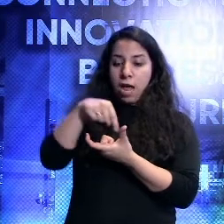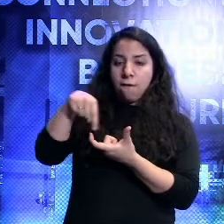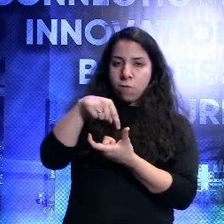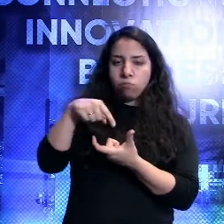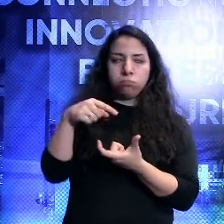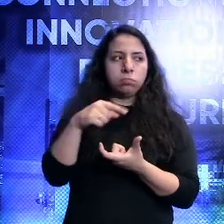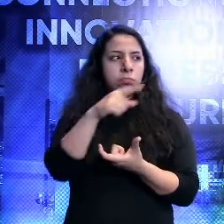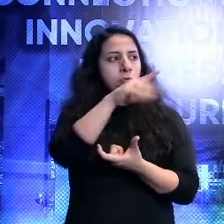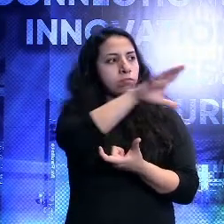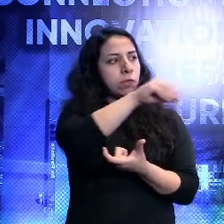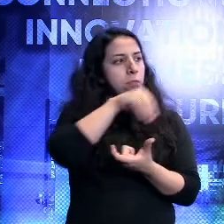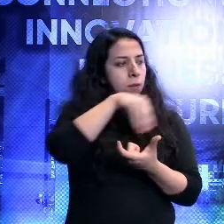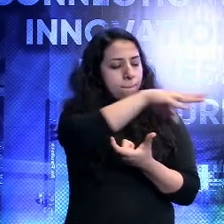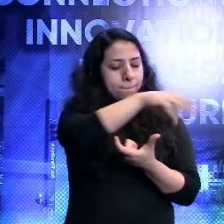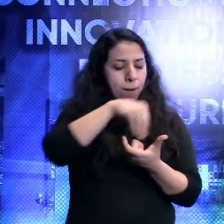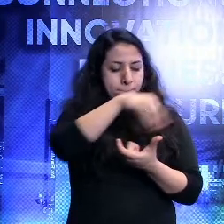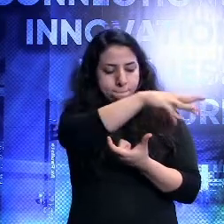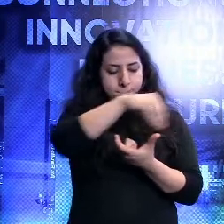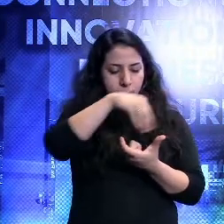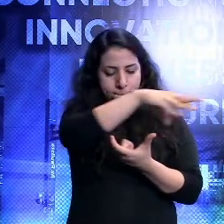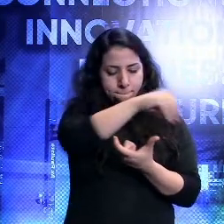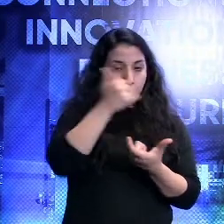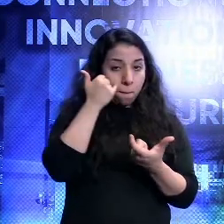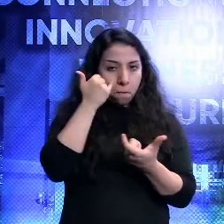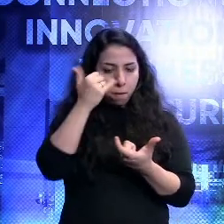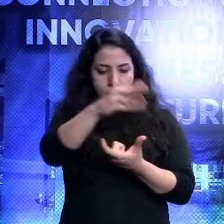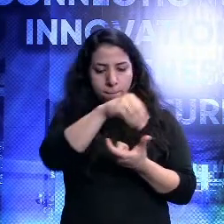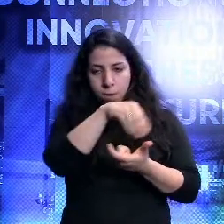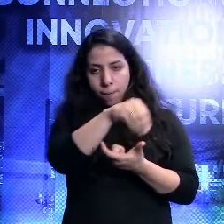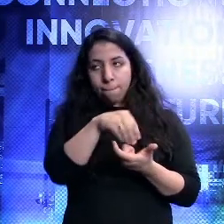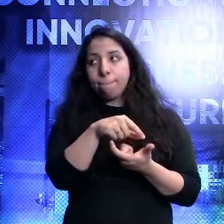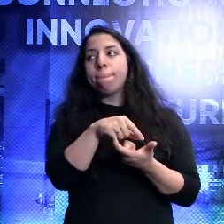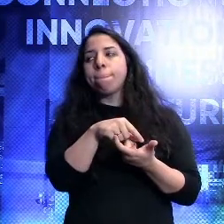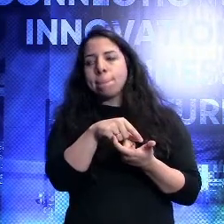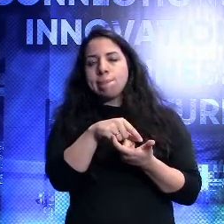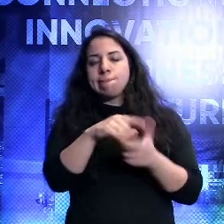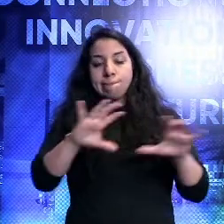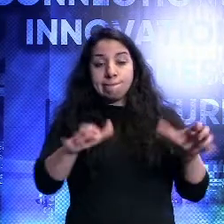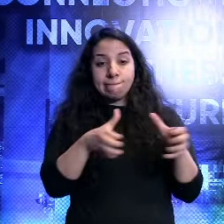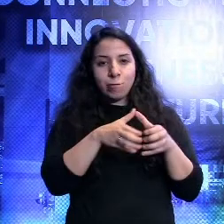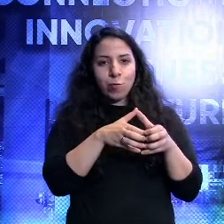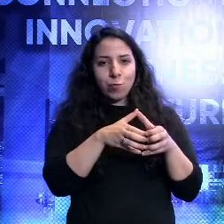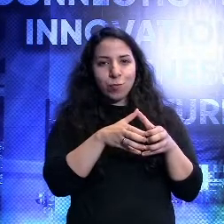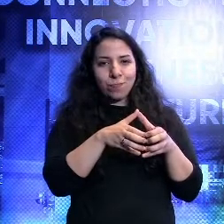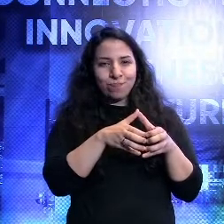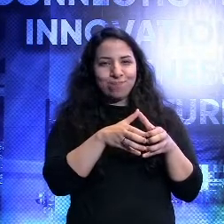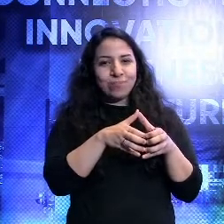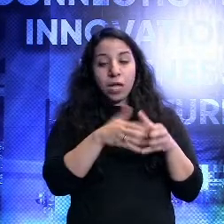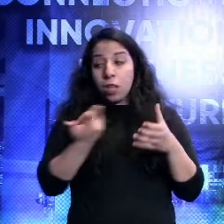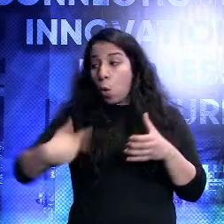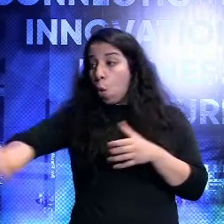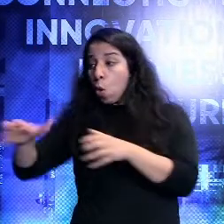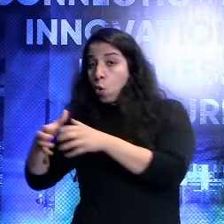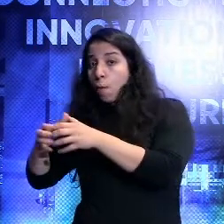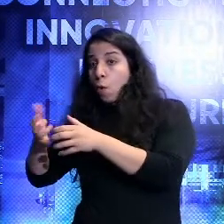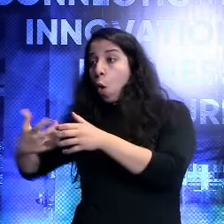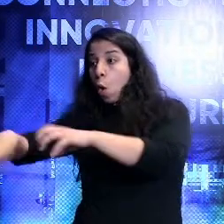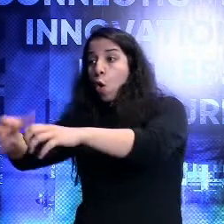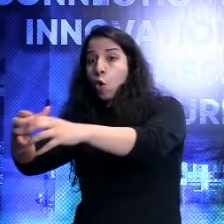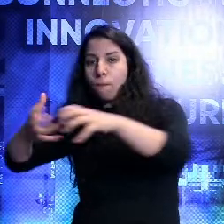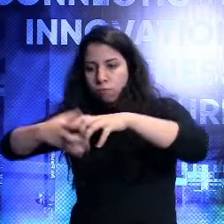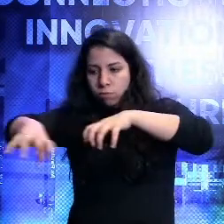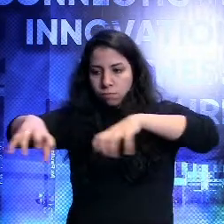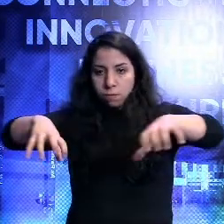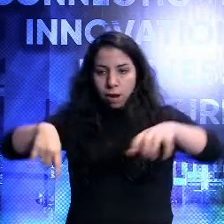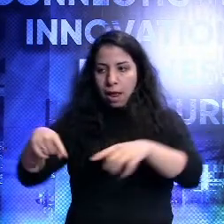ficar plotado mais ou menos dessa forma. A gente vai ter um grupinho que se comporta mais ou menos da mesma forma, outro grupo que se comporta mais ou menos da